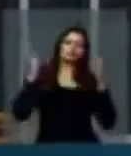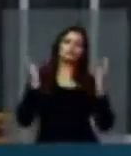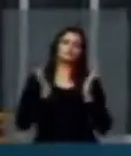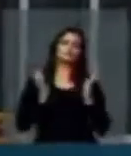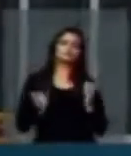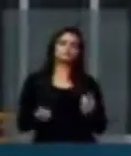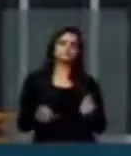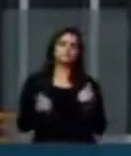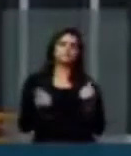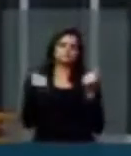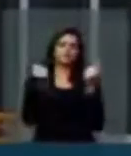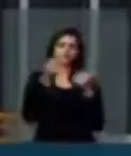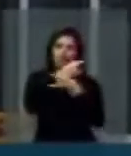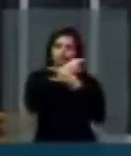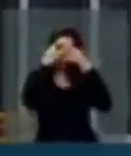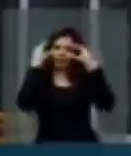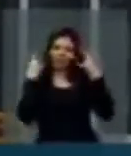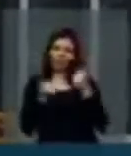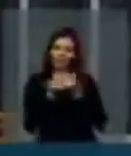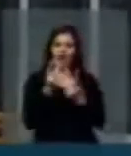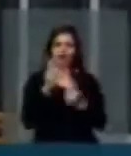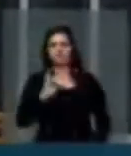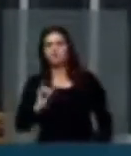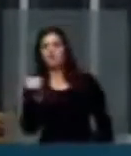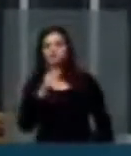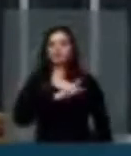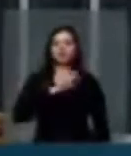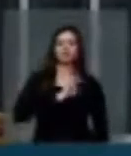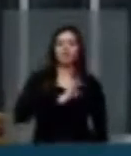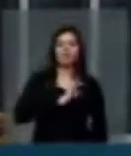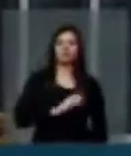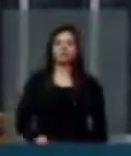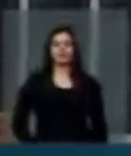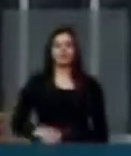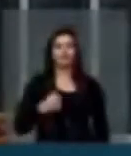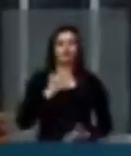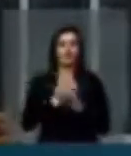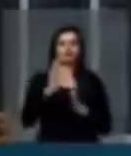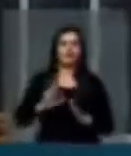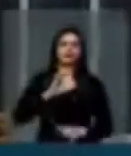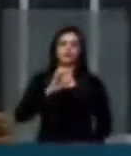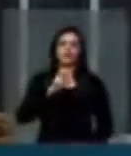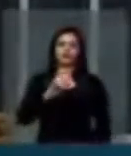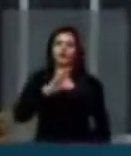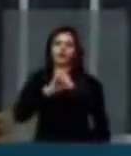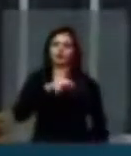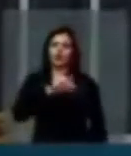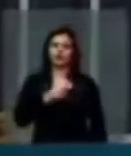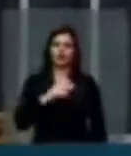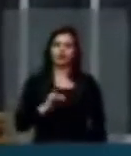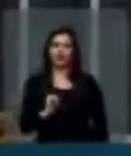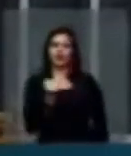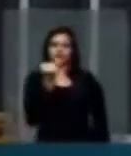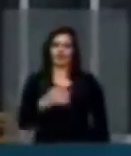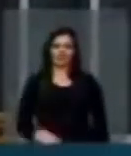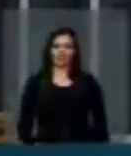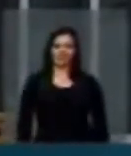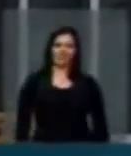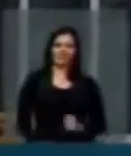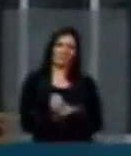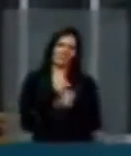grandes empreiteiras. É o governo que usa aqui o seu partido para acabar com a CPI Cachoeira, por exemplo. Para não